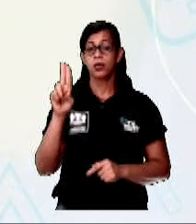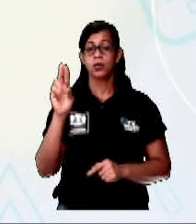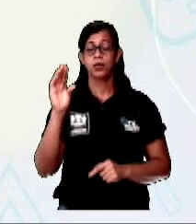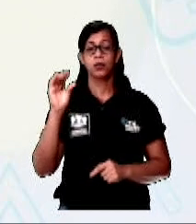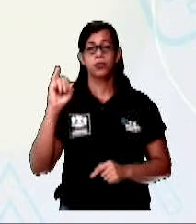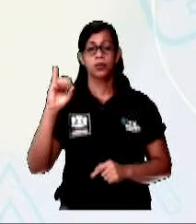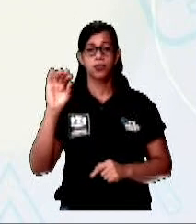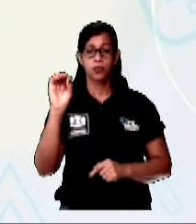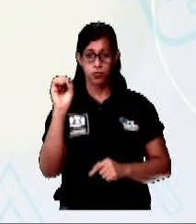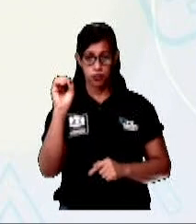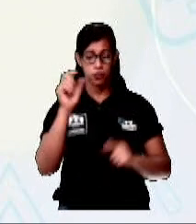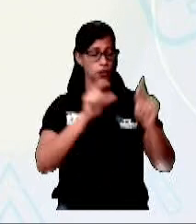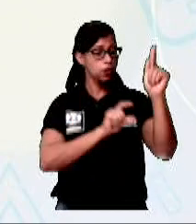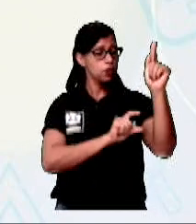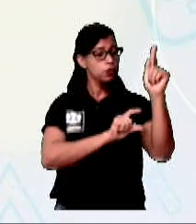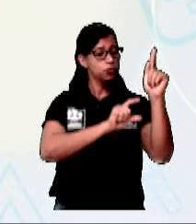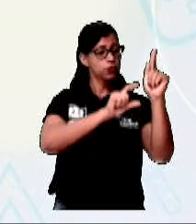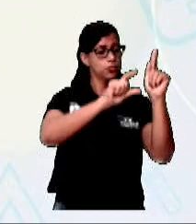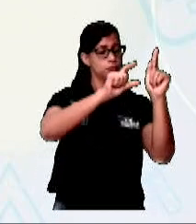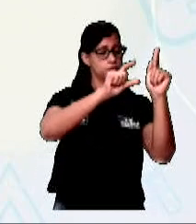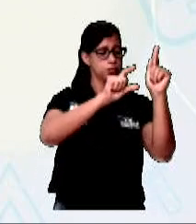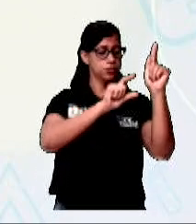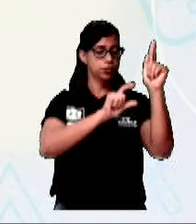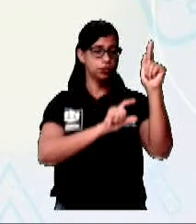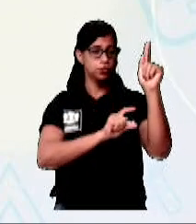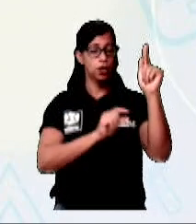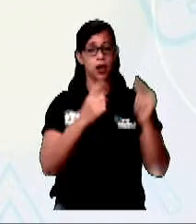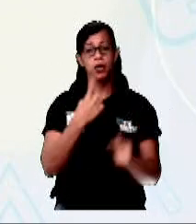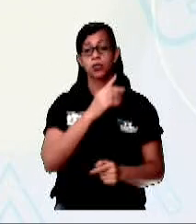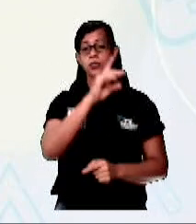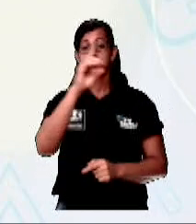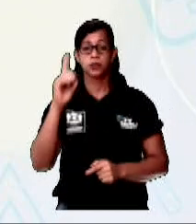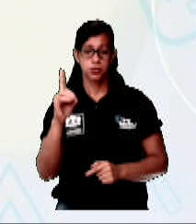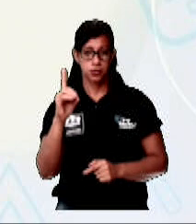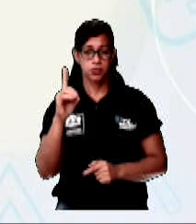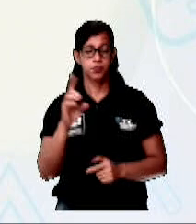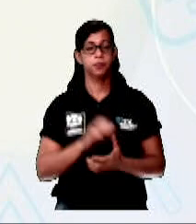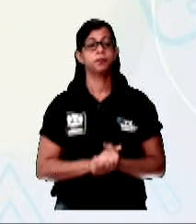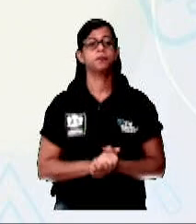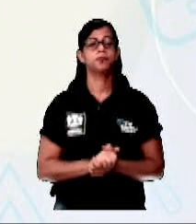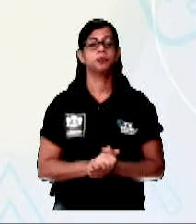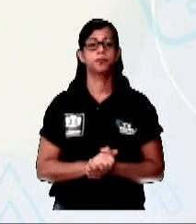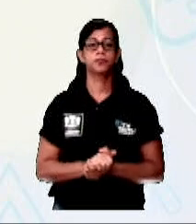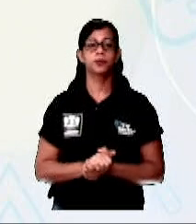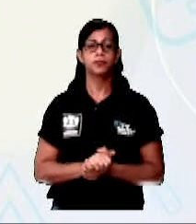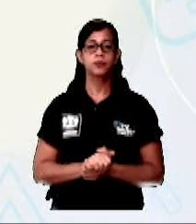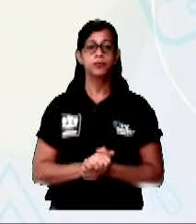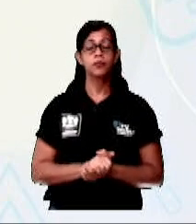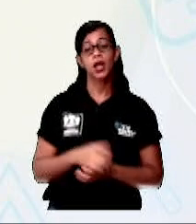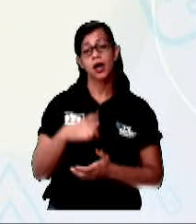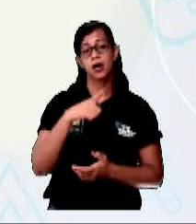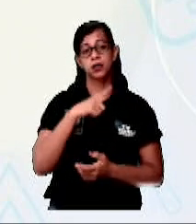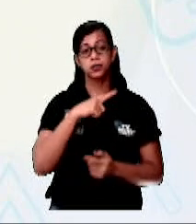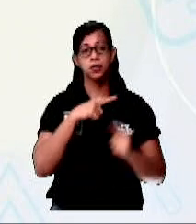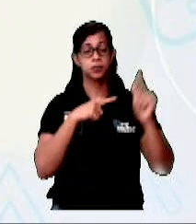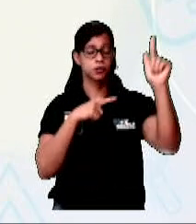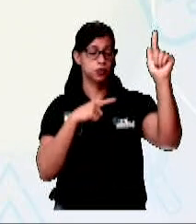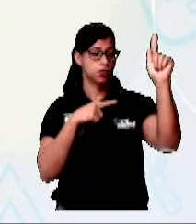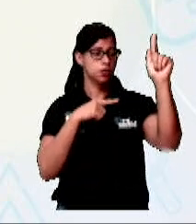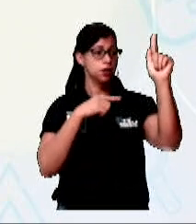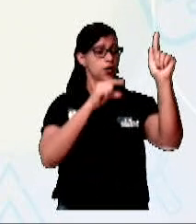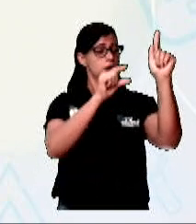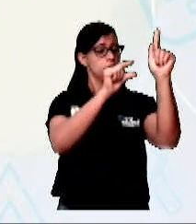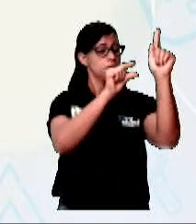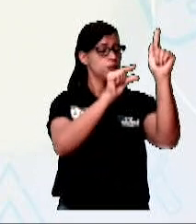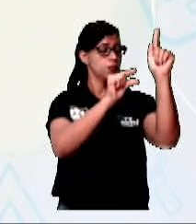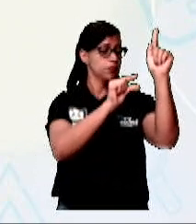em 7 momentos de um dia e anotou-as como nesse esquema. A gente tem -2, temperatura